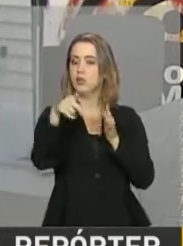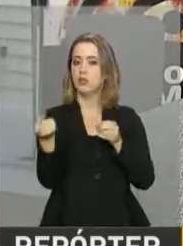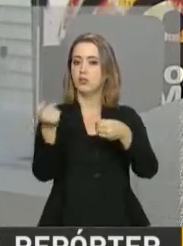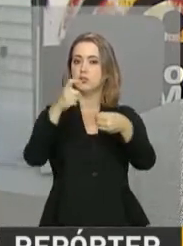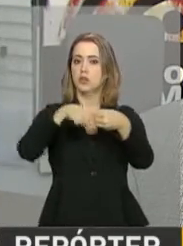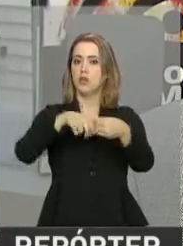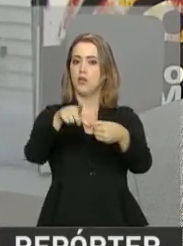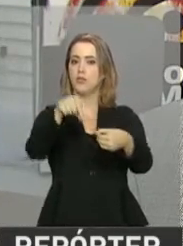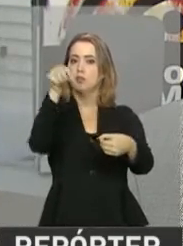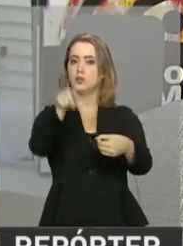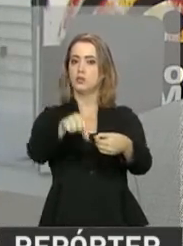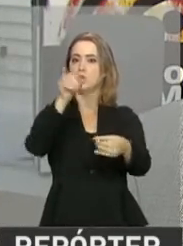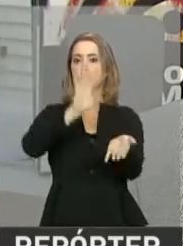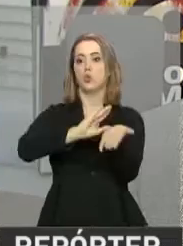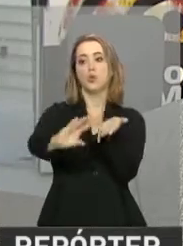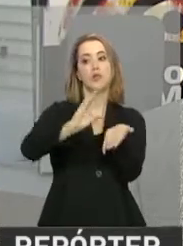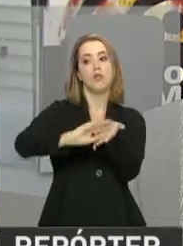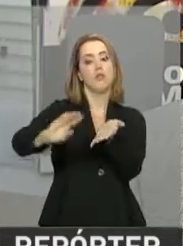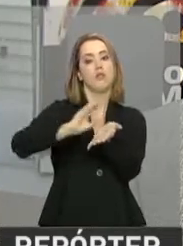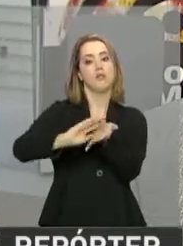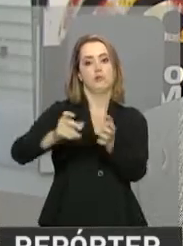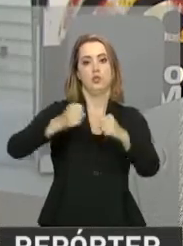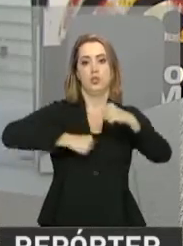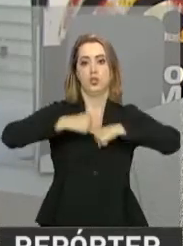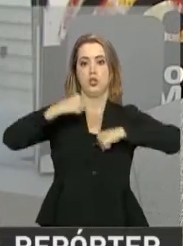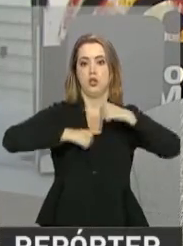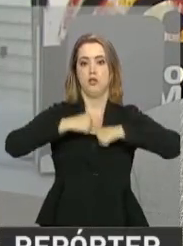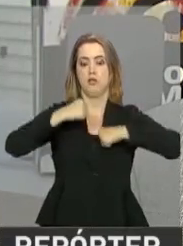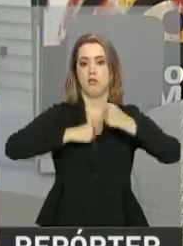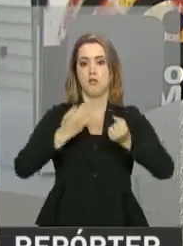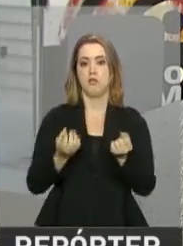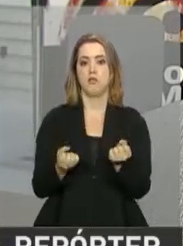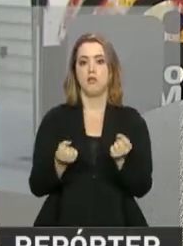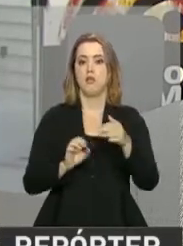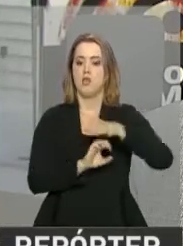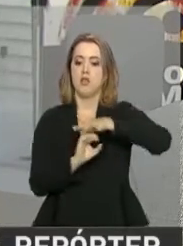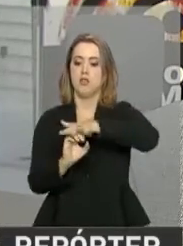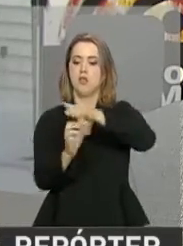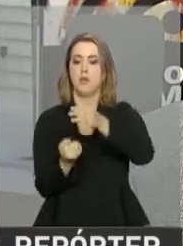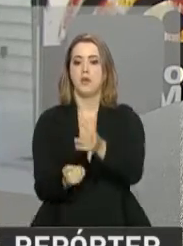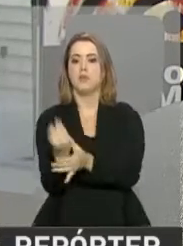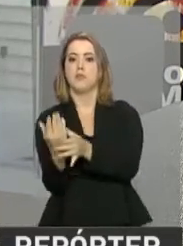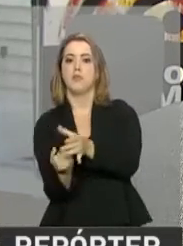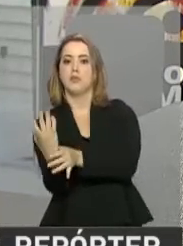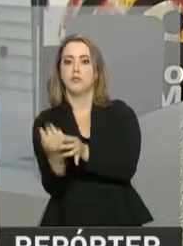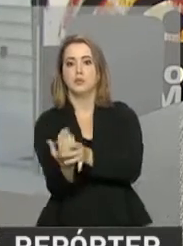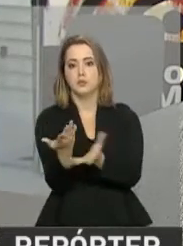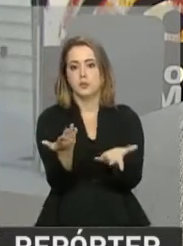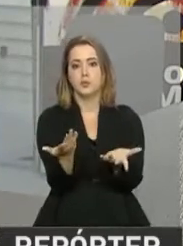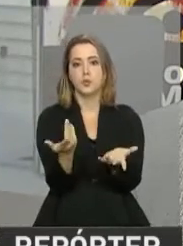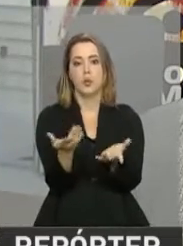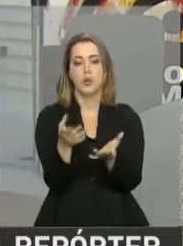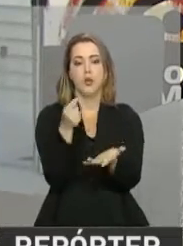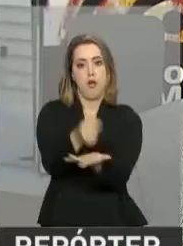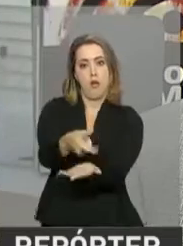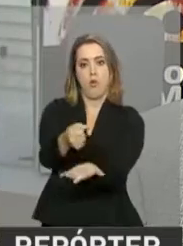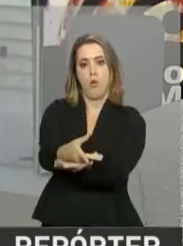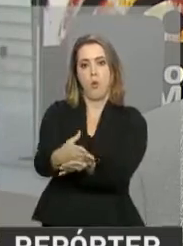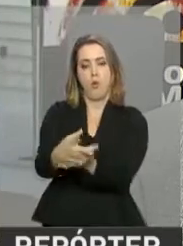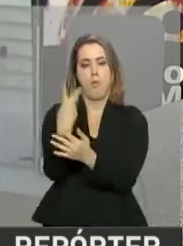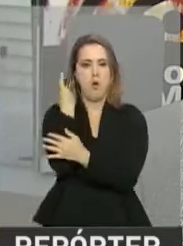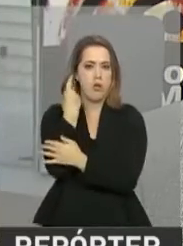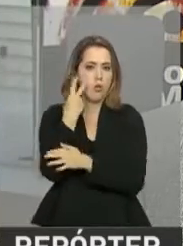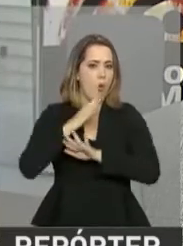retomada das decisões de investimento das empresas à medida que o consumo se mostra sinais de normalização as